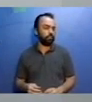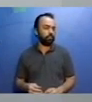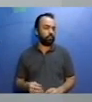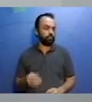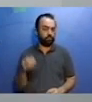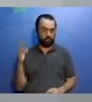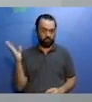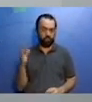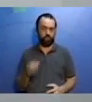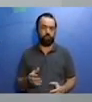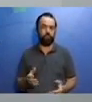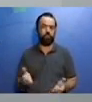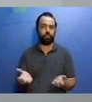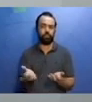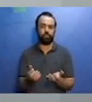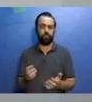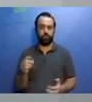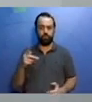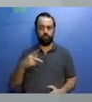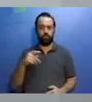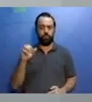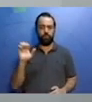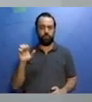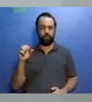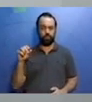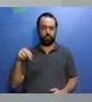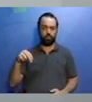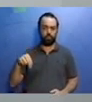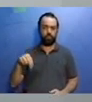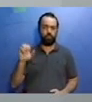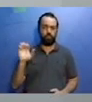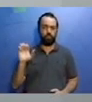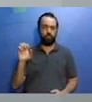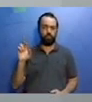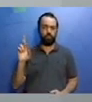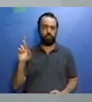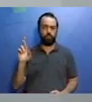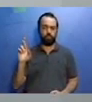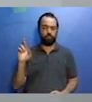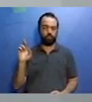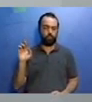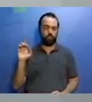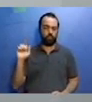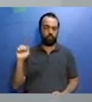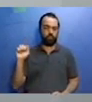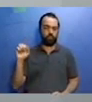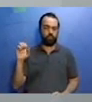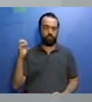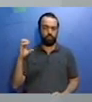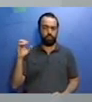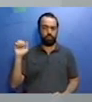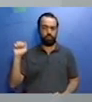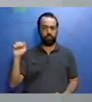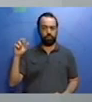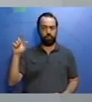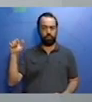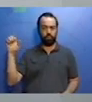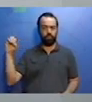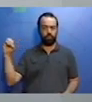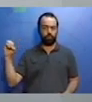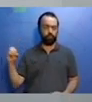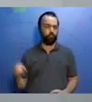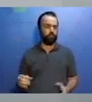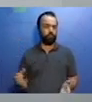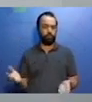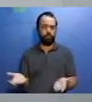Nessa técnica é chamada de peneiração ou tamização. O processo ele é utilizado para separar sólidos